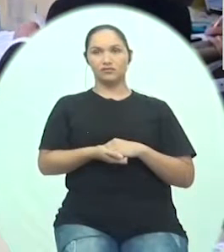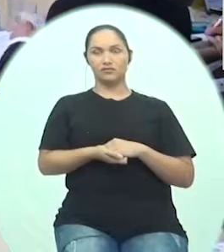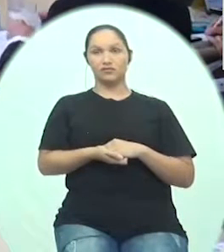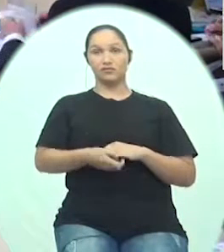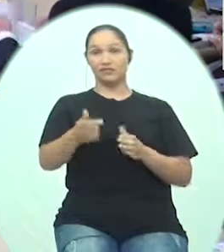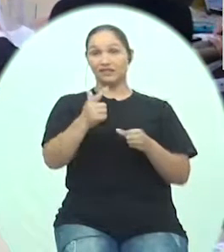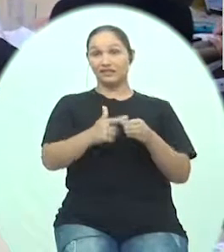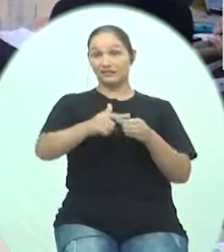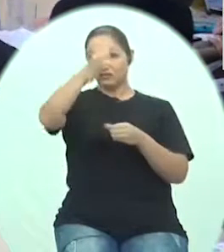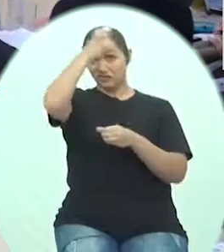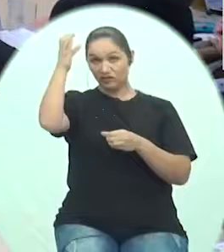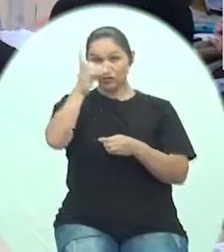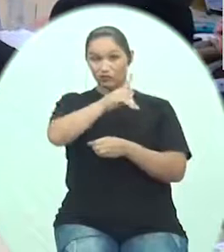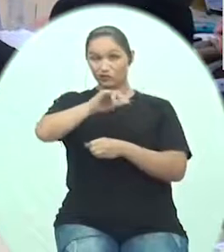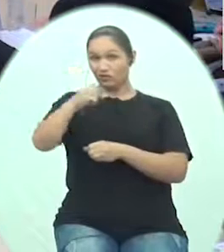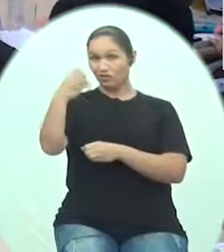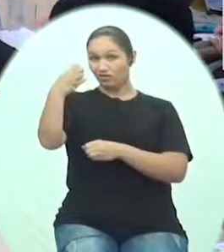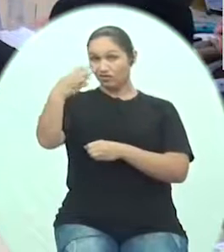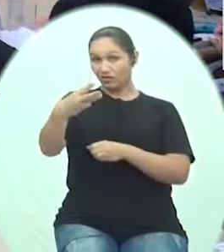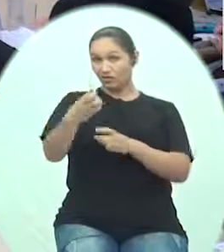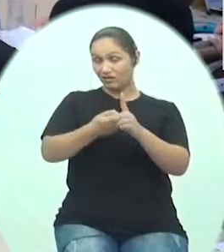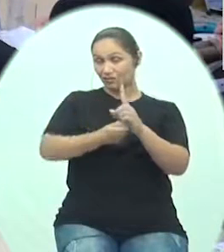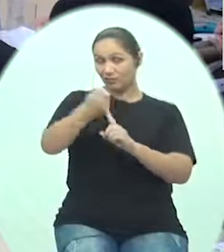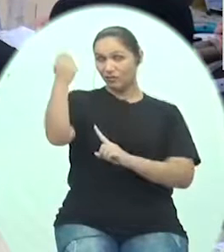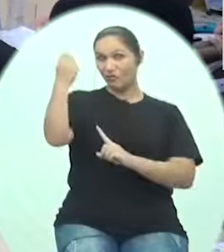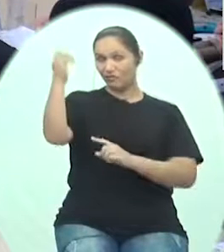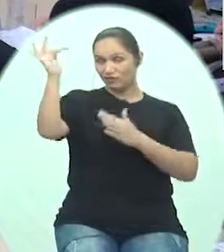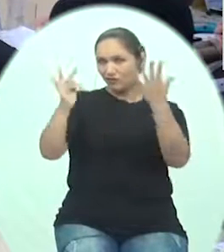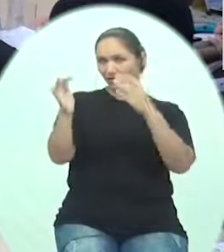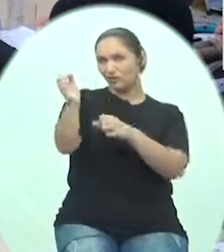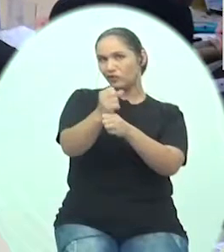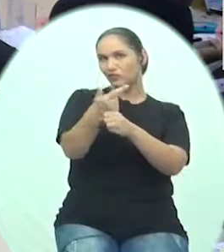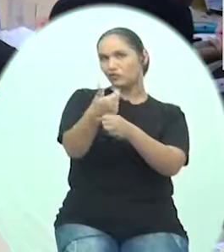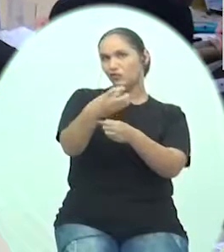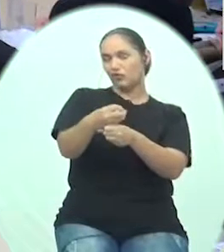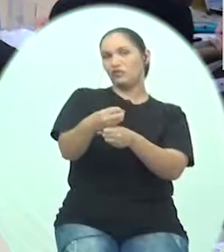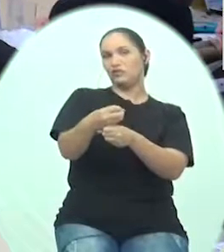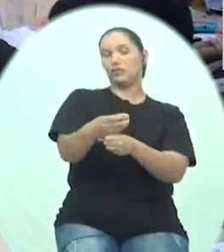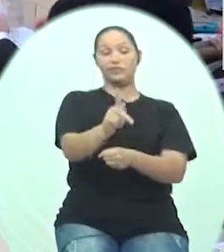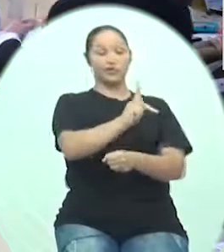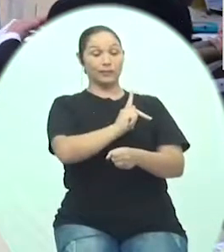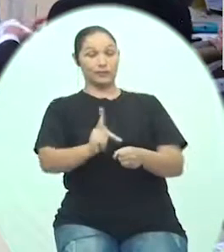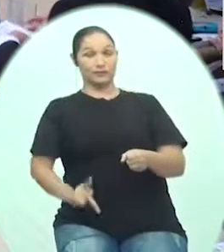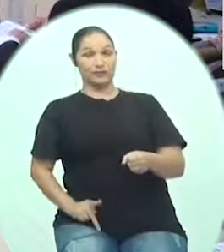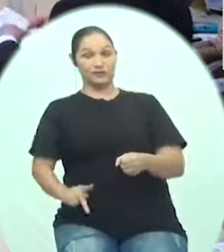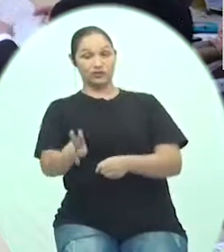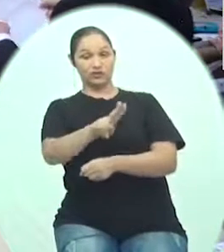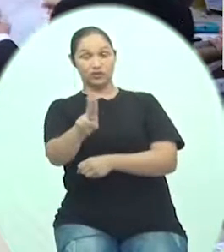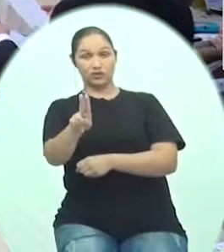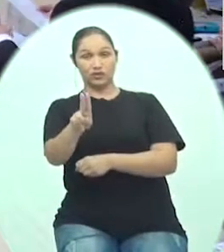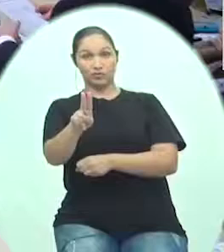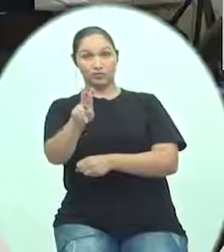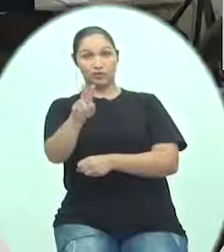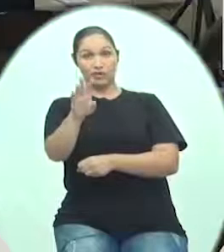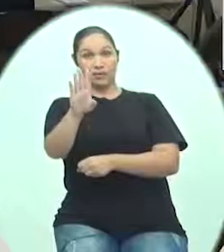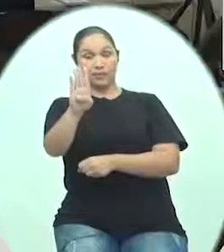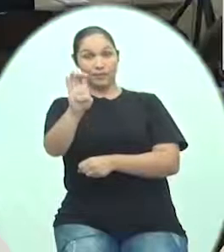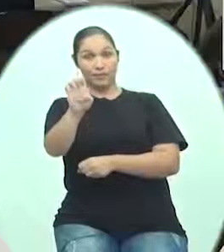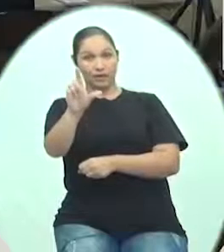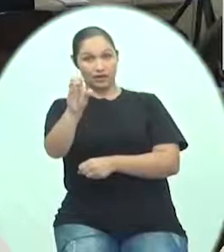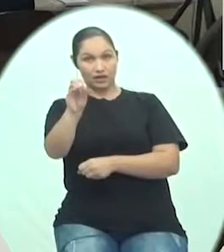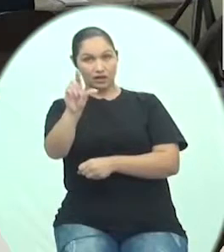crisciuma 3 de fevereiro de 2020 Excelentíssimo Senhor Presidente João Batista beloli presidente da Câmara Municipal de